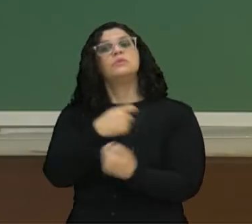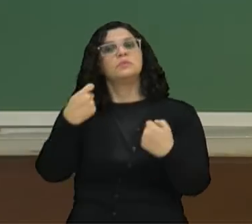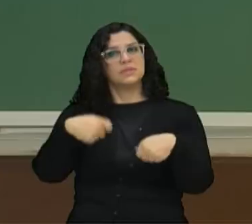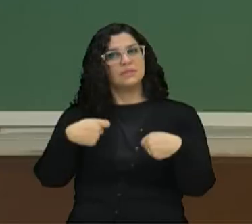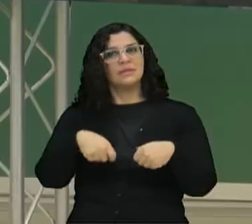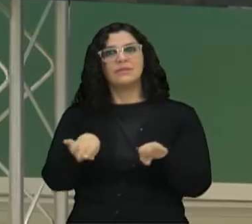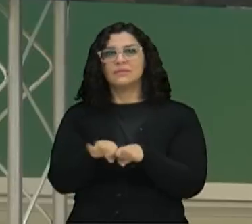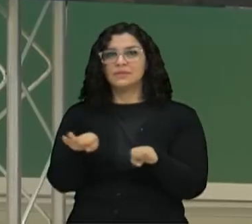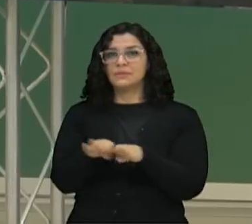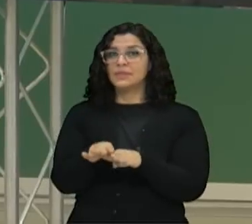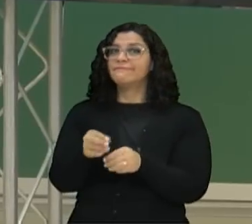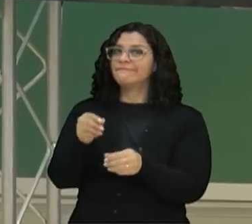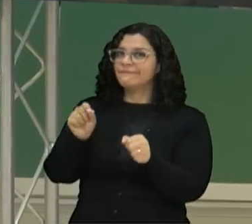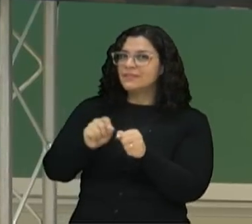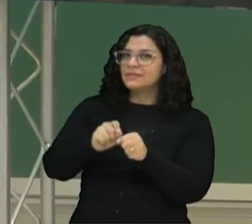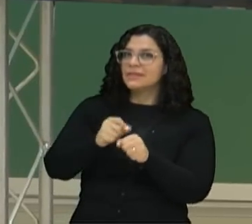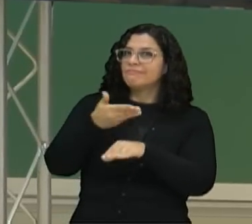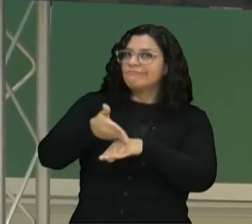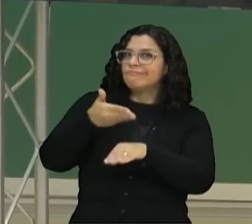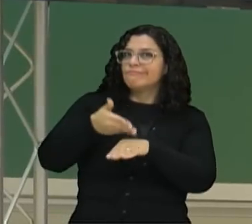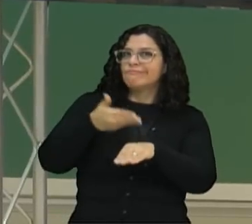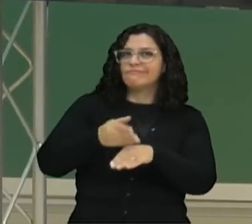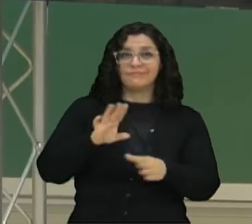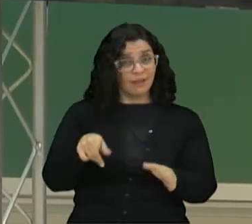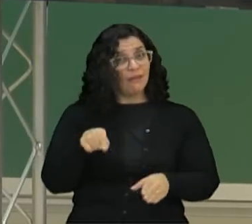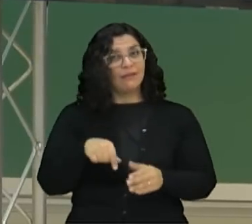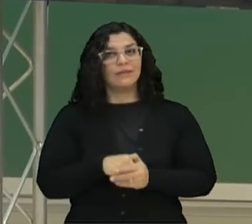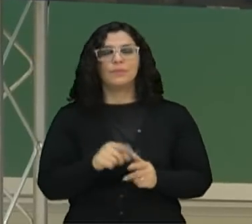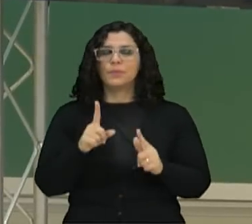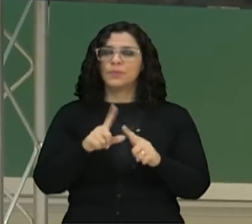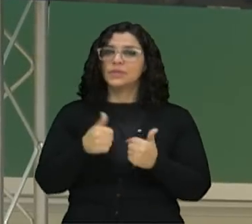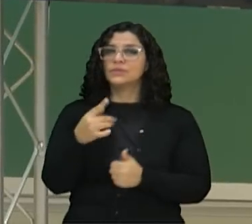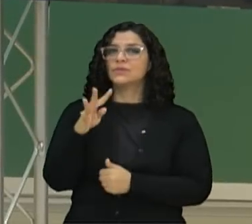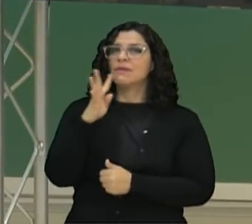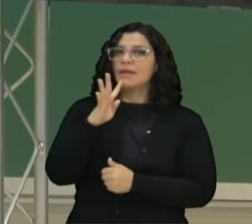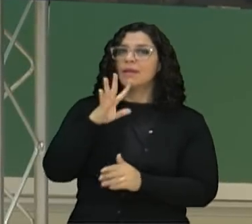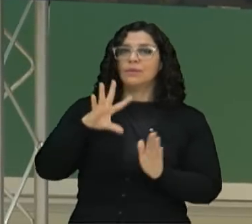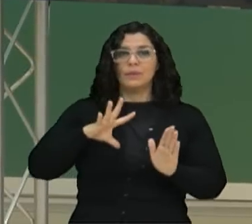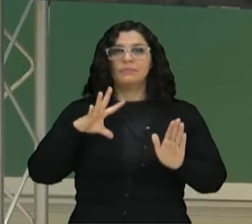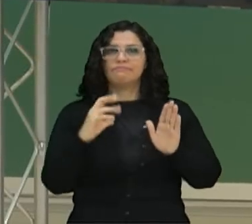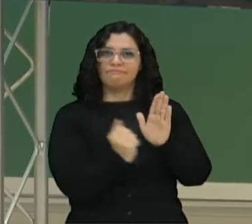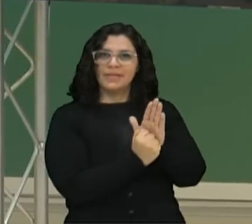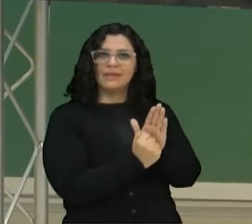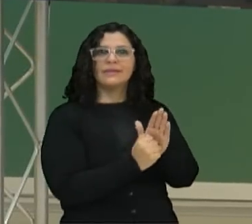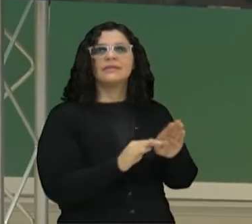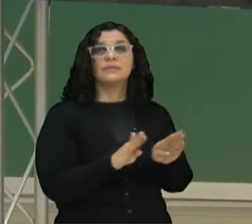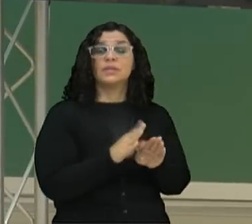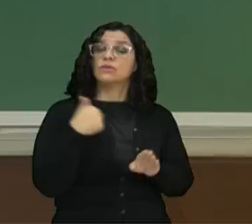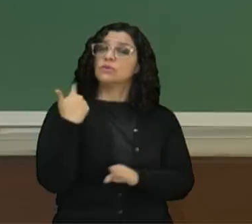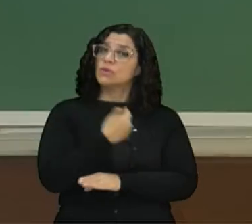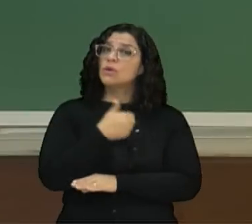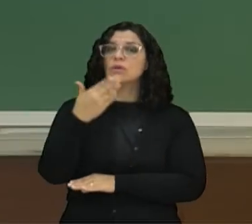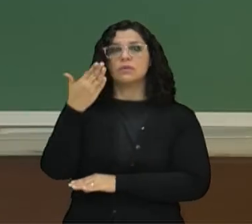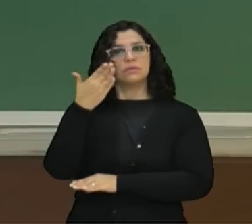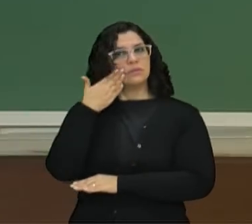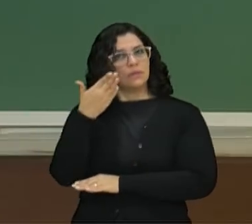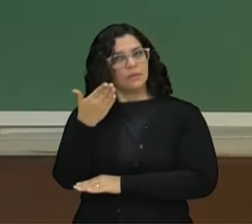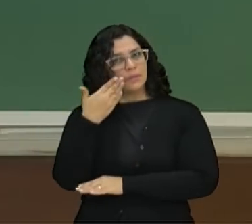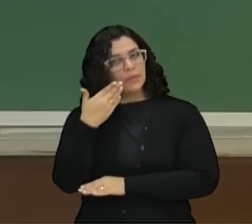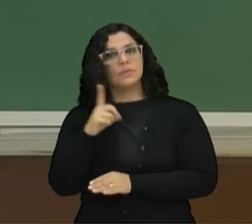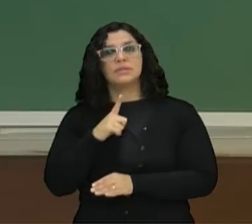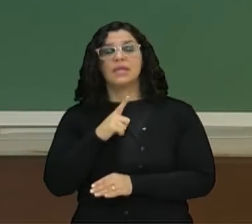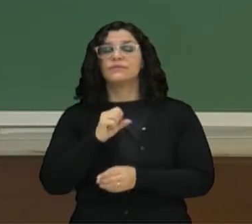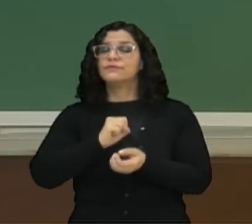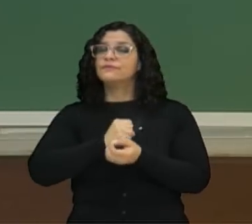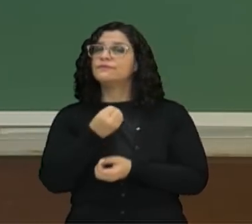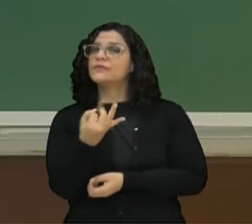Exército precisavam fazer, né? Então, isso foi bacana, foi um marco, né? E a gente sabe que muitas